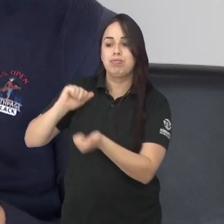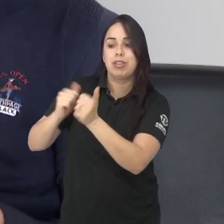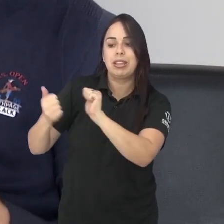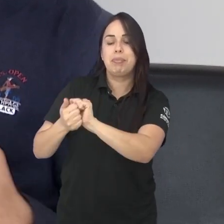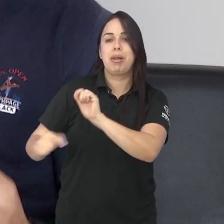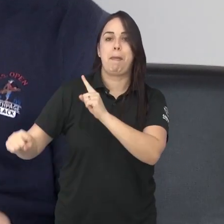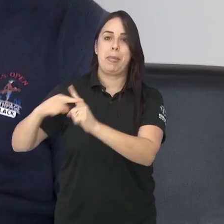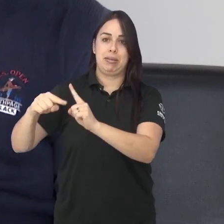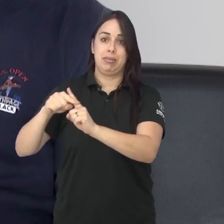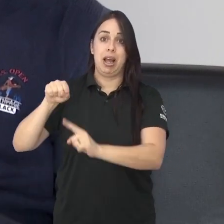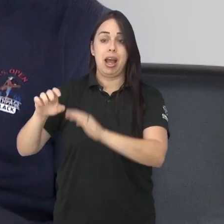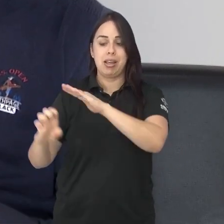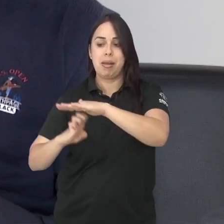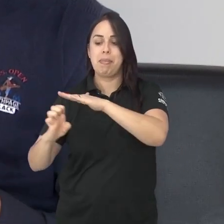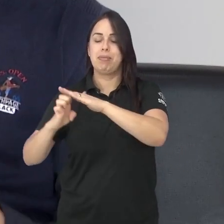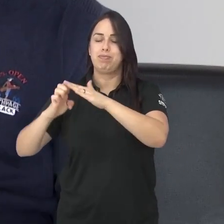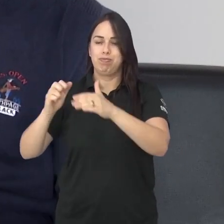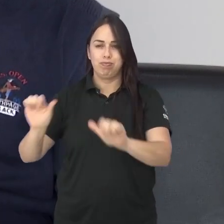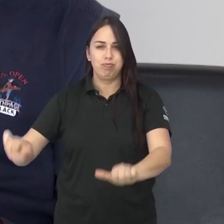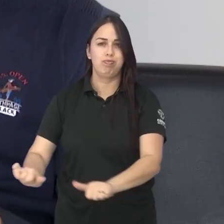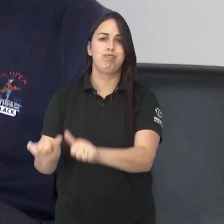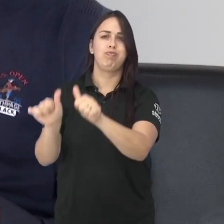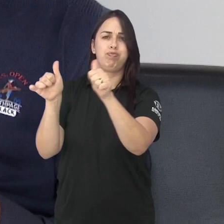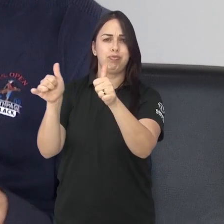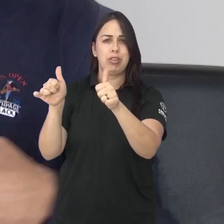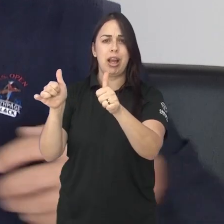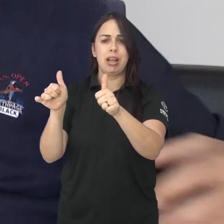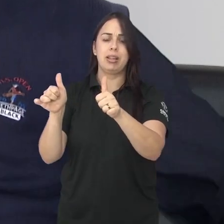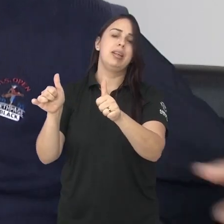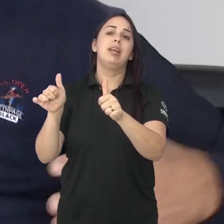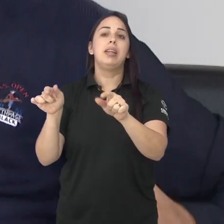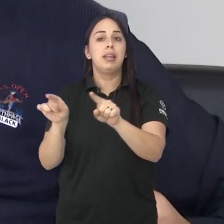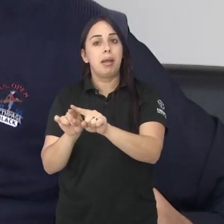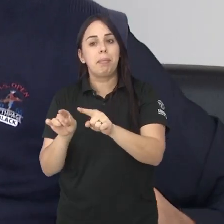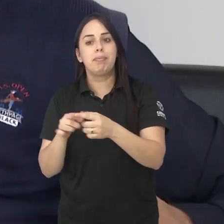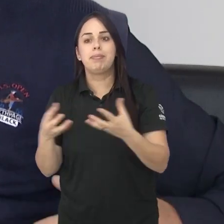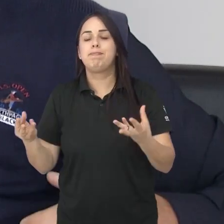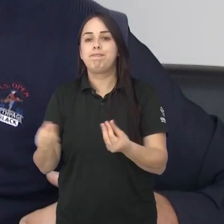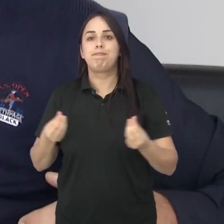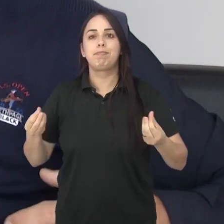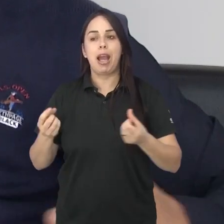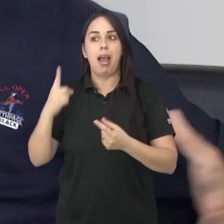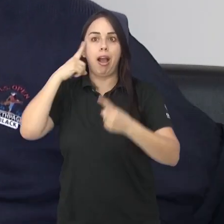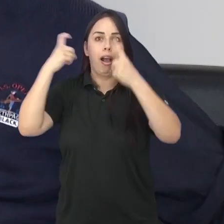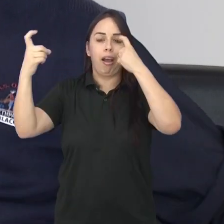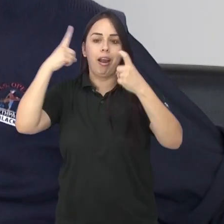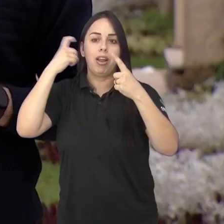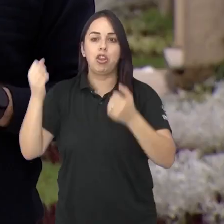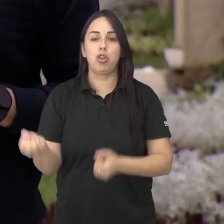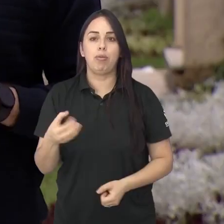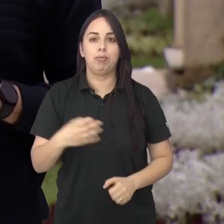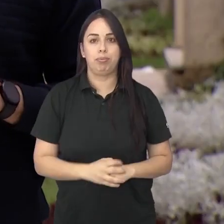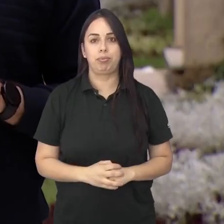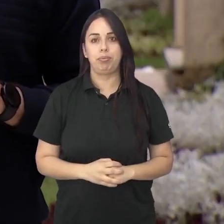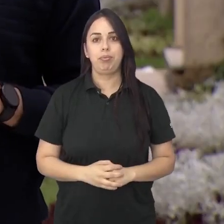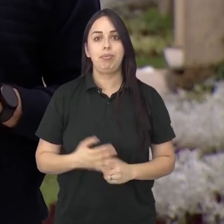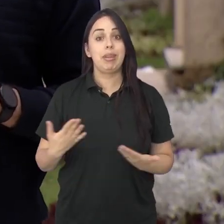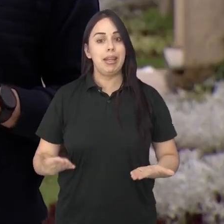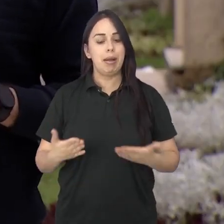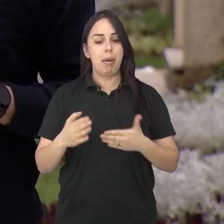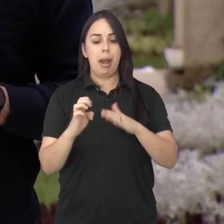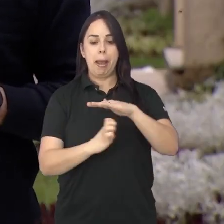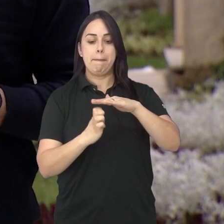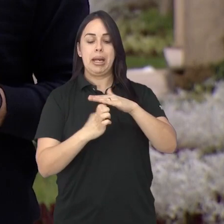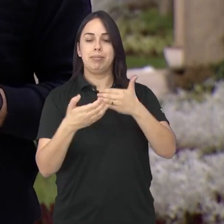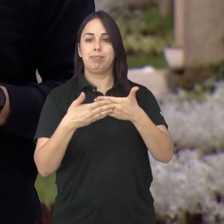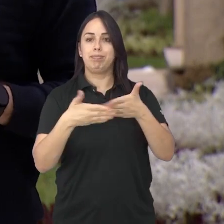se tornando mais eficazes, mais enxutas e também criativas. E o crescimento na criação